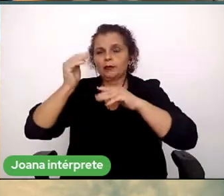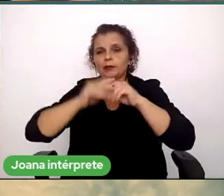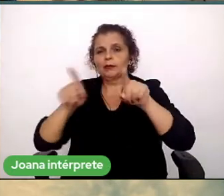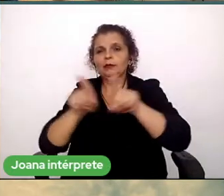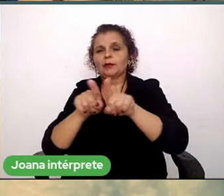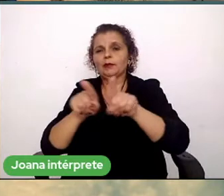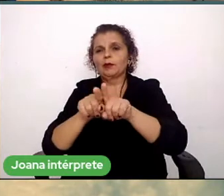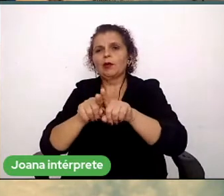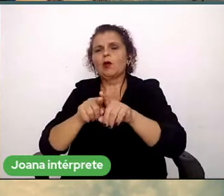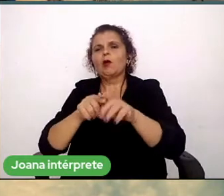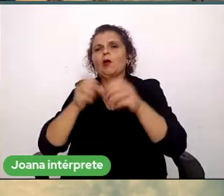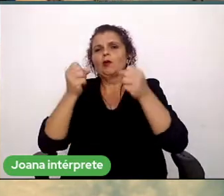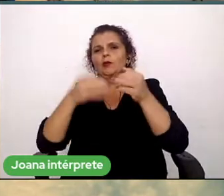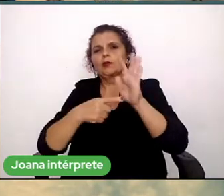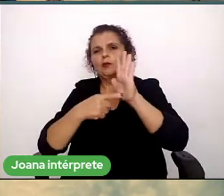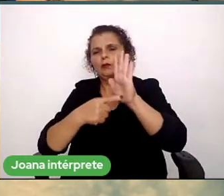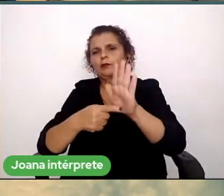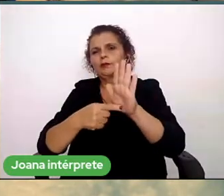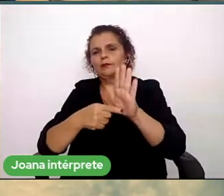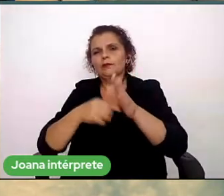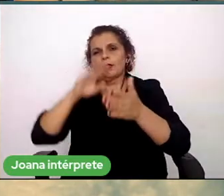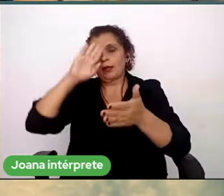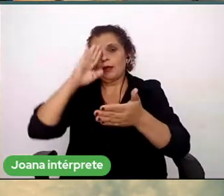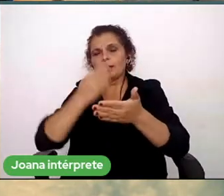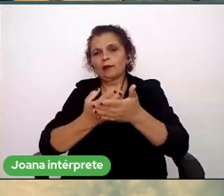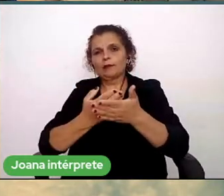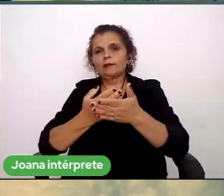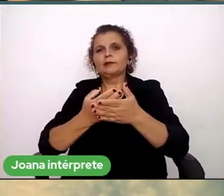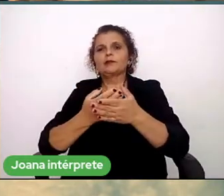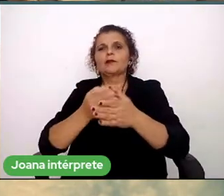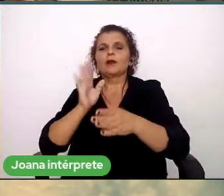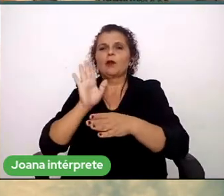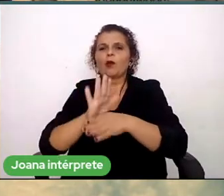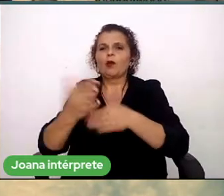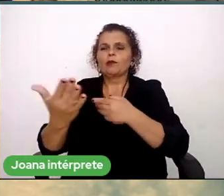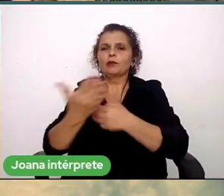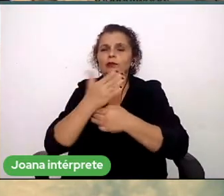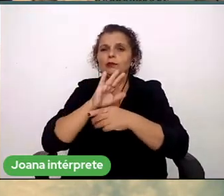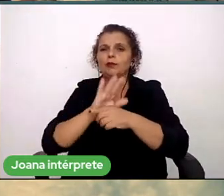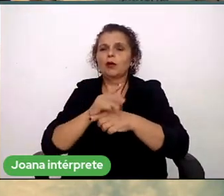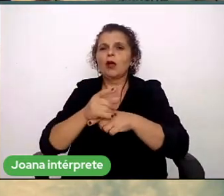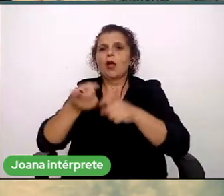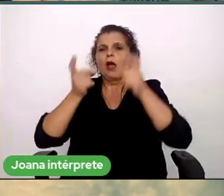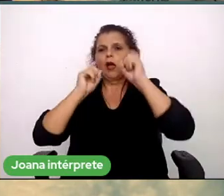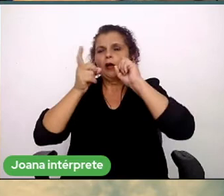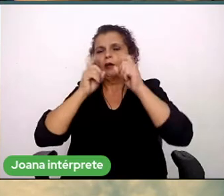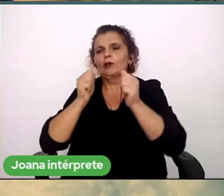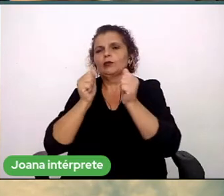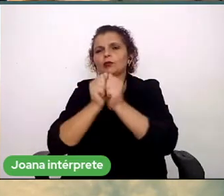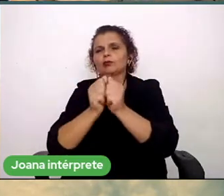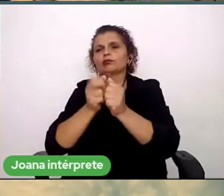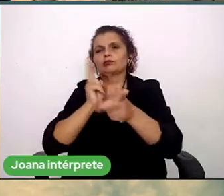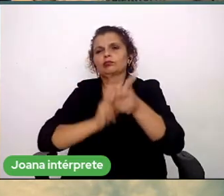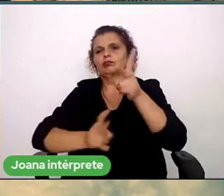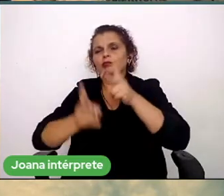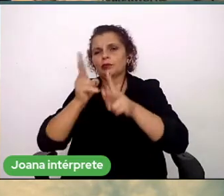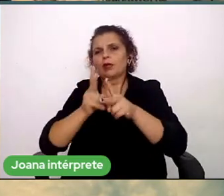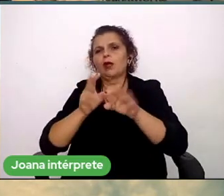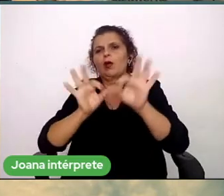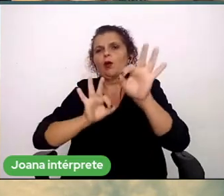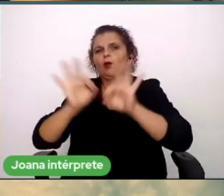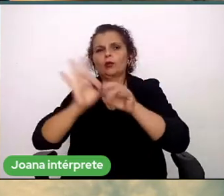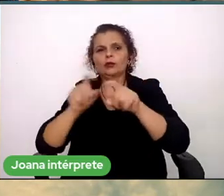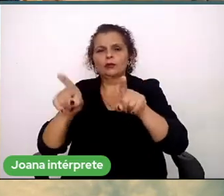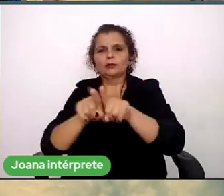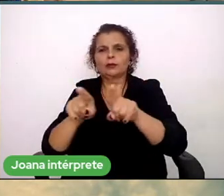entrega como na foto porque a gente acredita muito no modelo colaborativo as condições são uma constante então a gente precisa ter uma organização